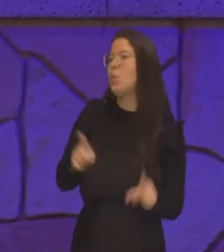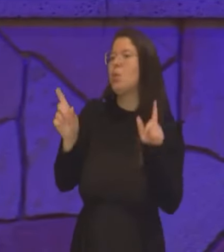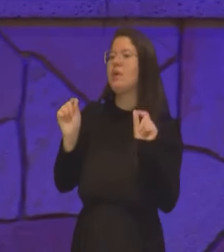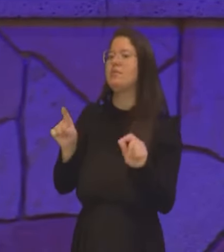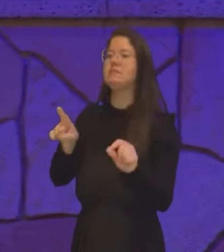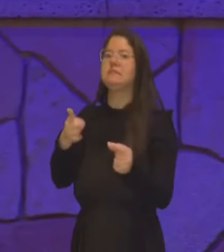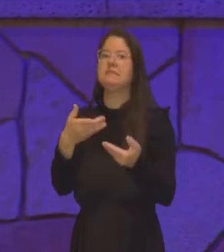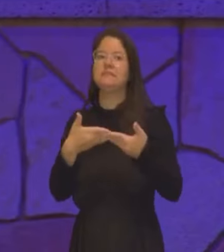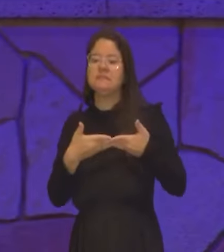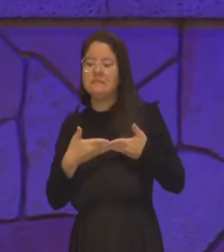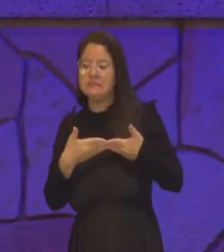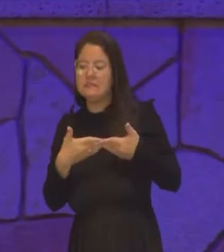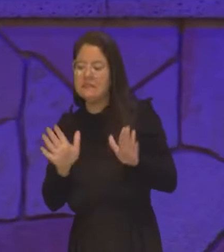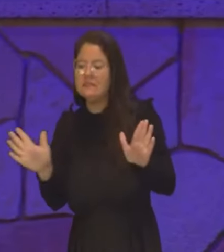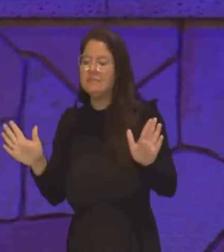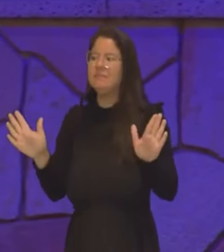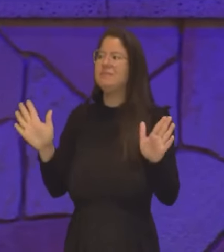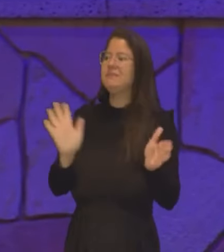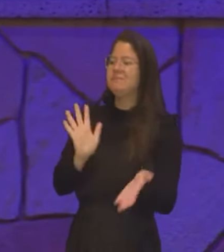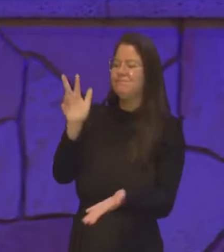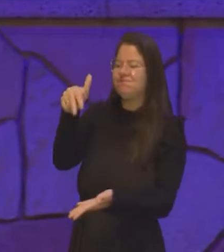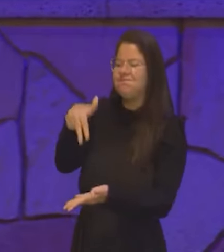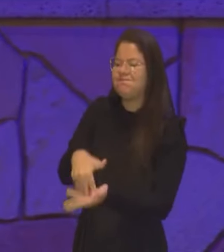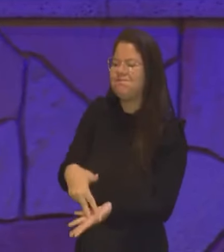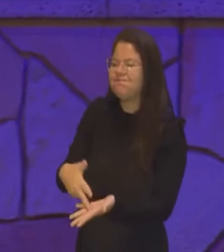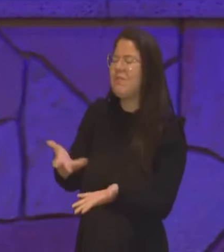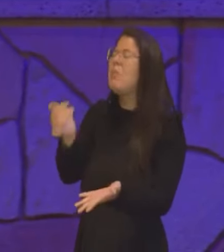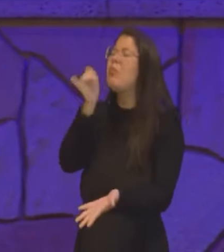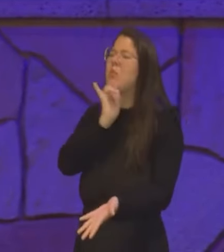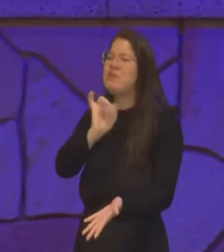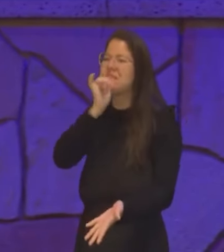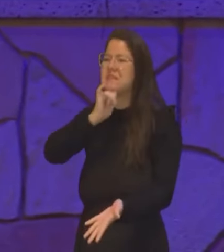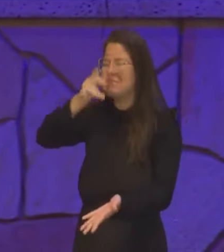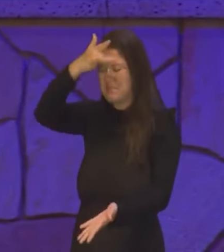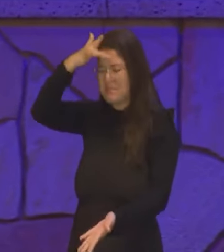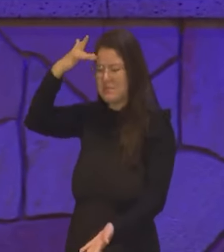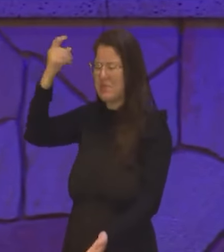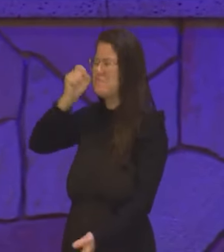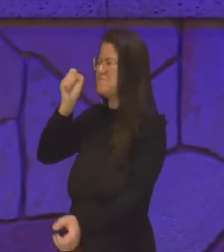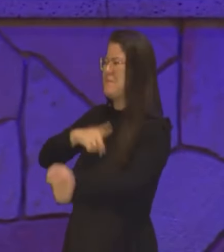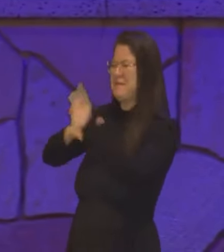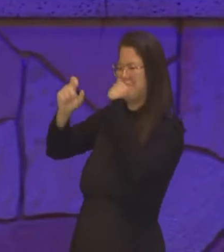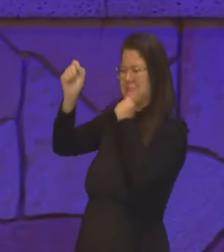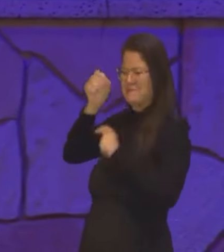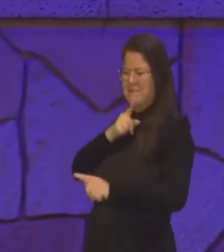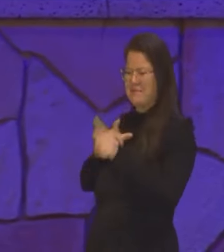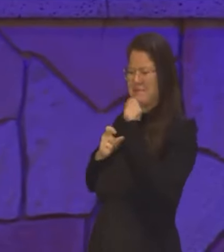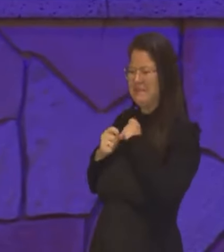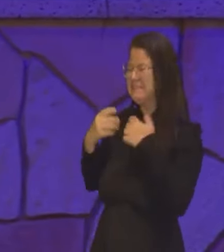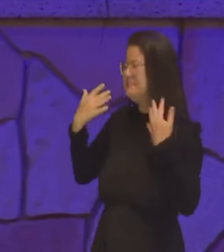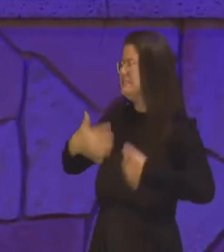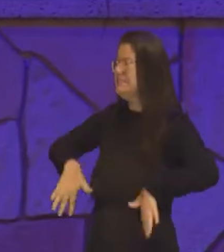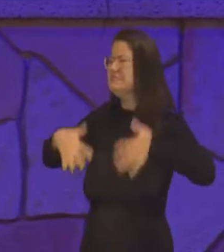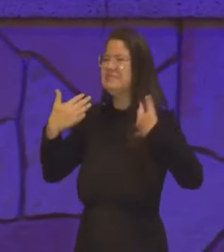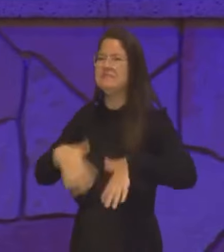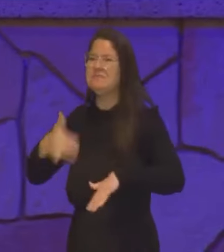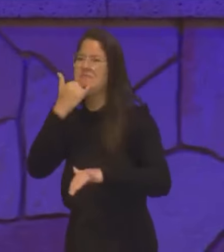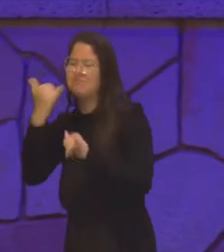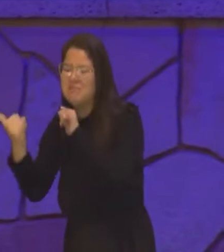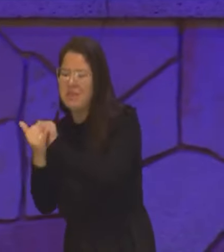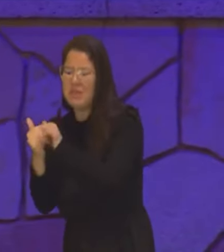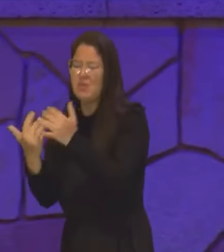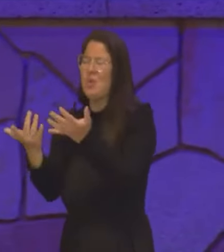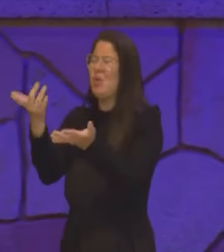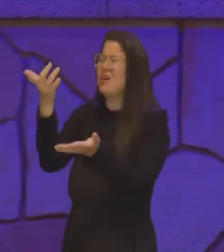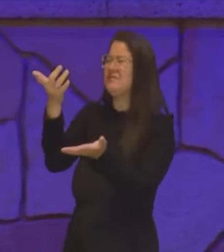se abrir novamente para alguém que um dia te feriu com palavras ou atitudes e vocês estão sentados em uma